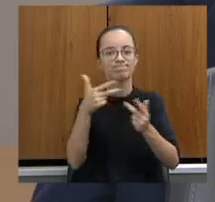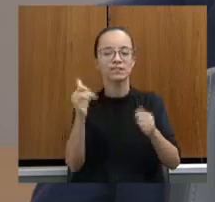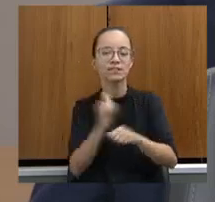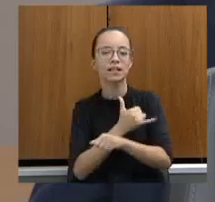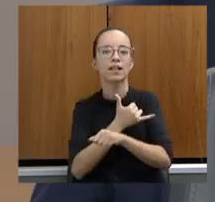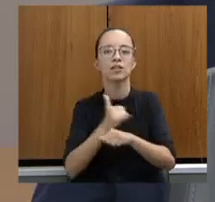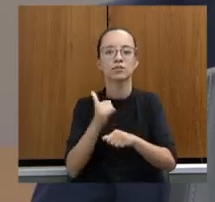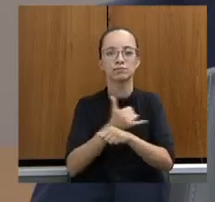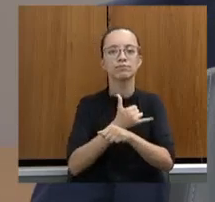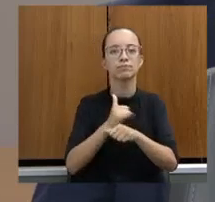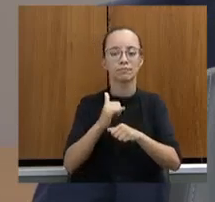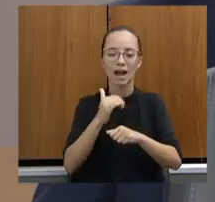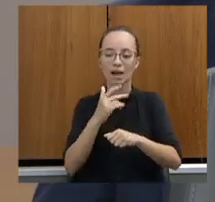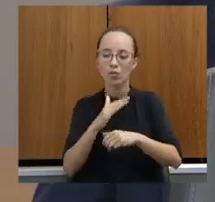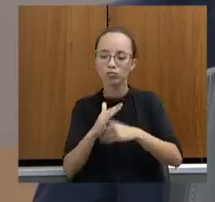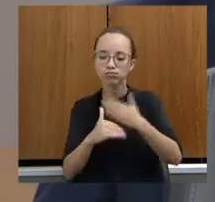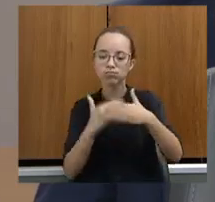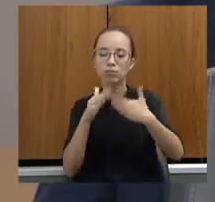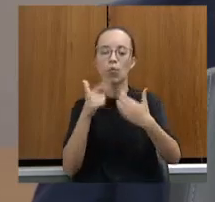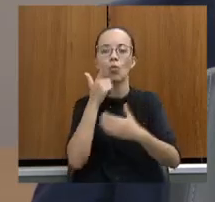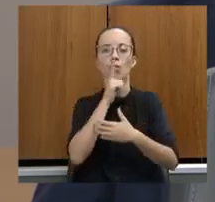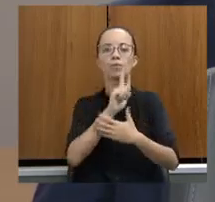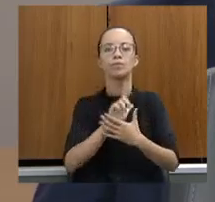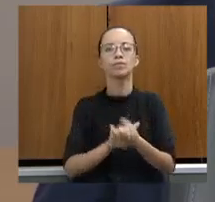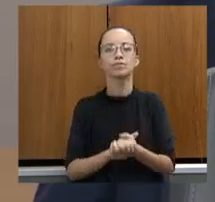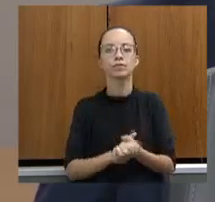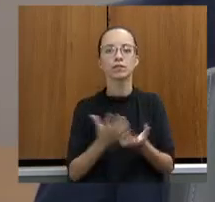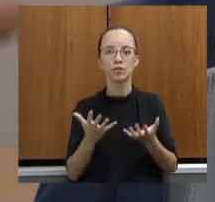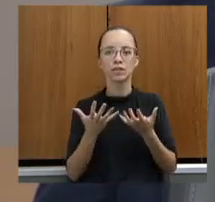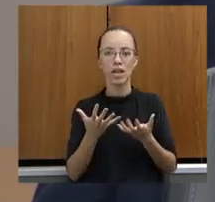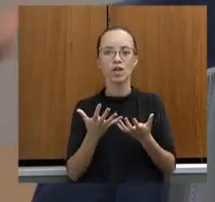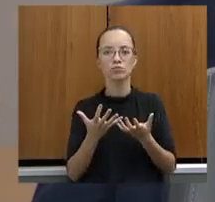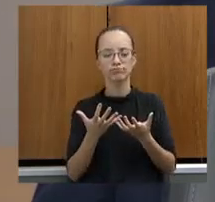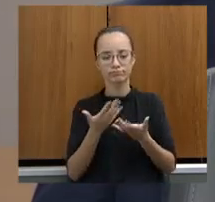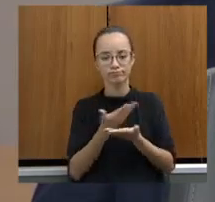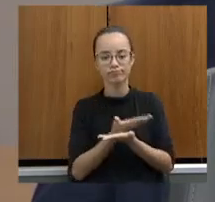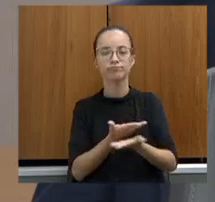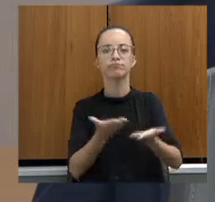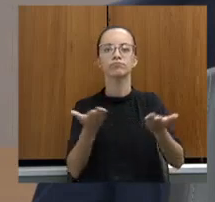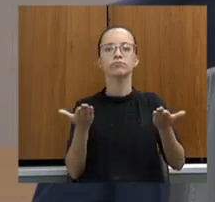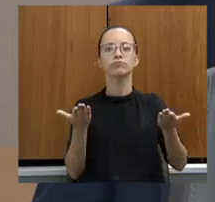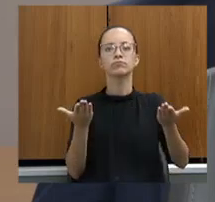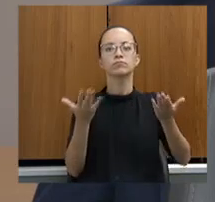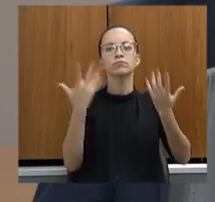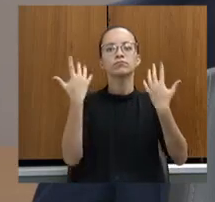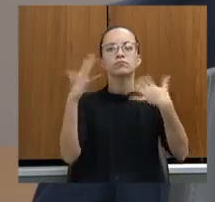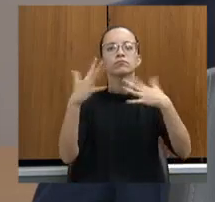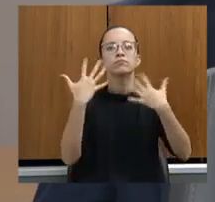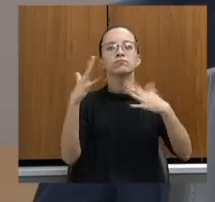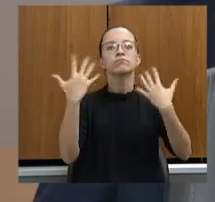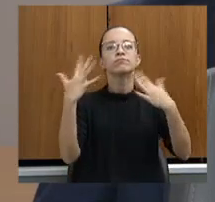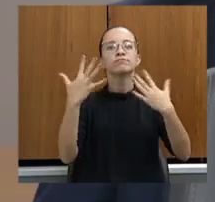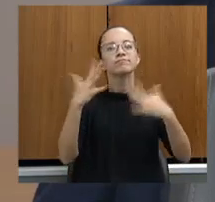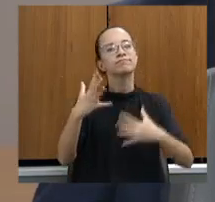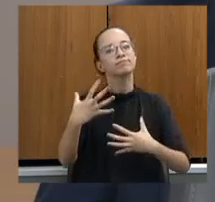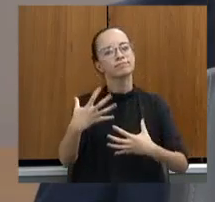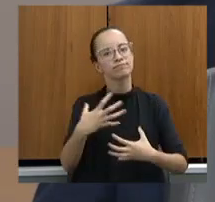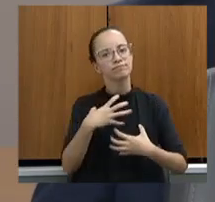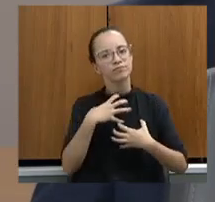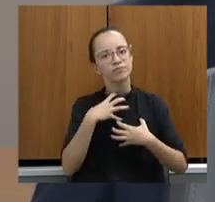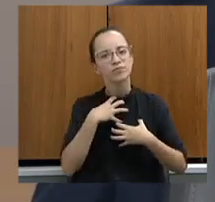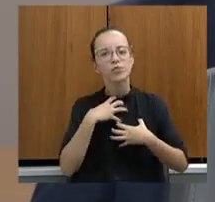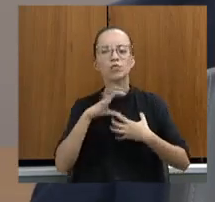o governo andar quero aqui de forma pública né trazer os parabéns pela forma humana